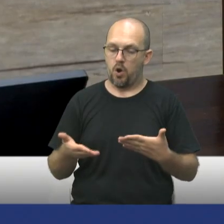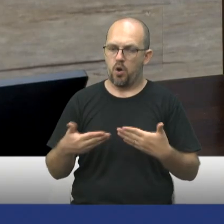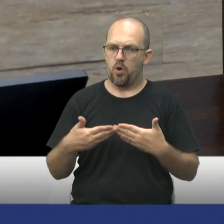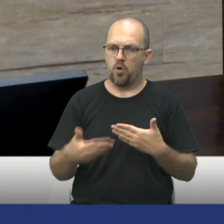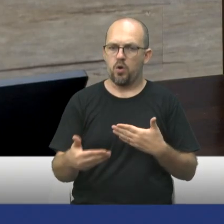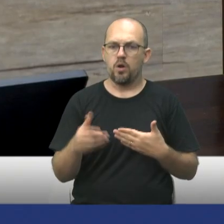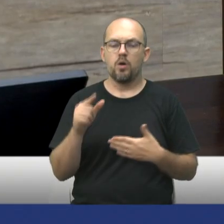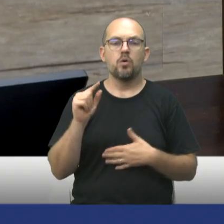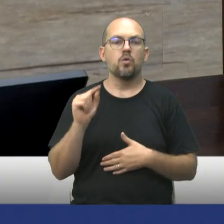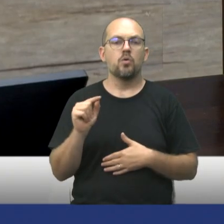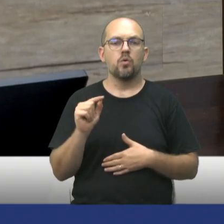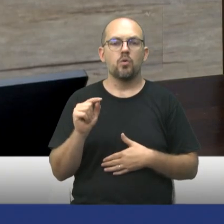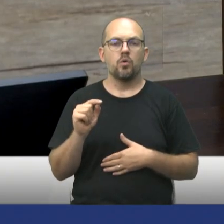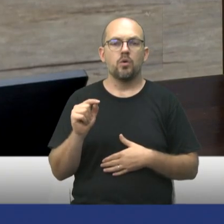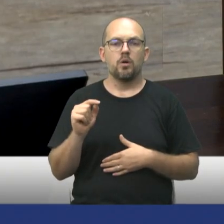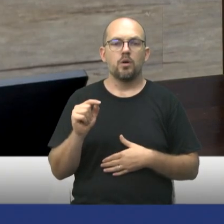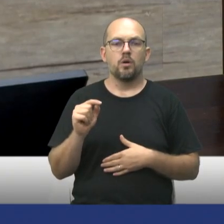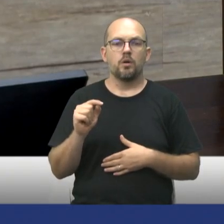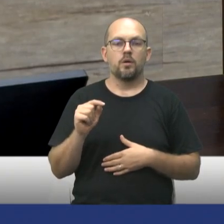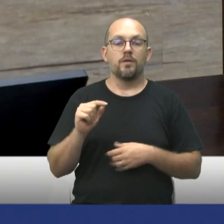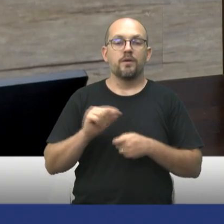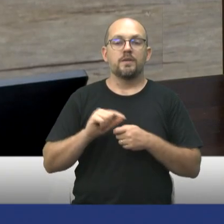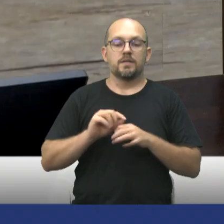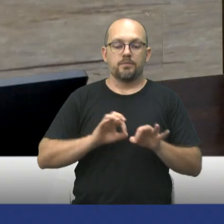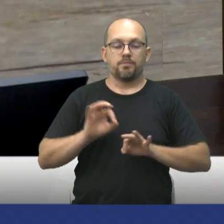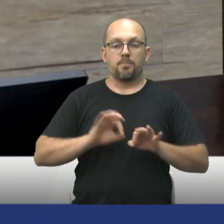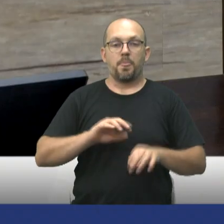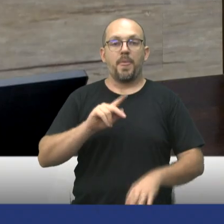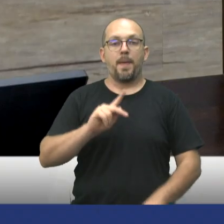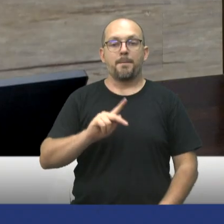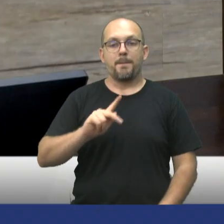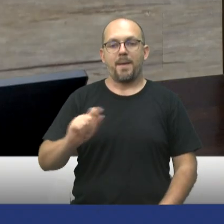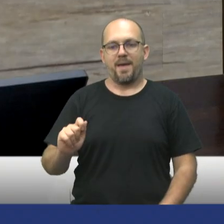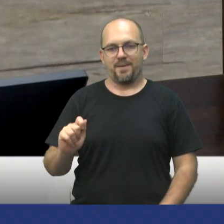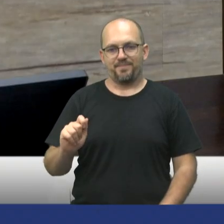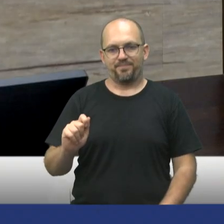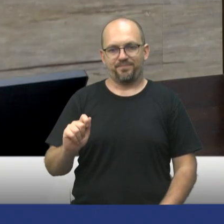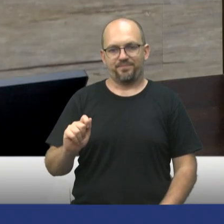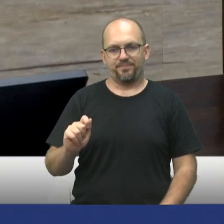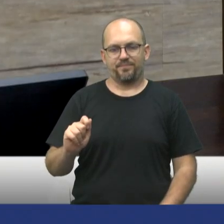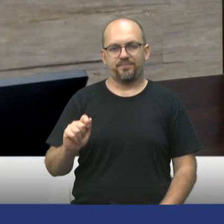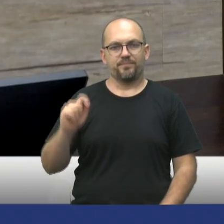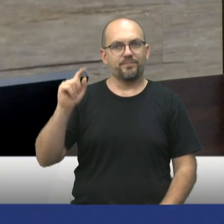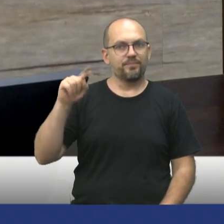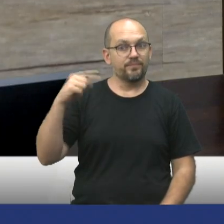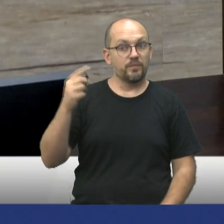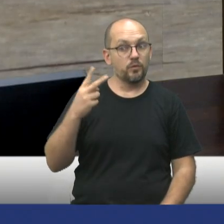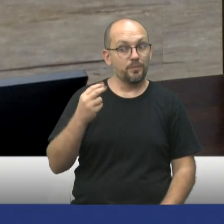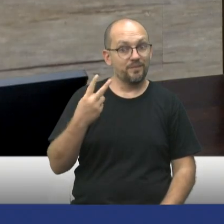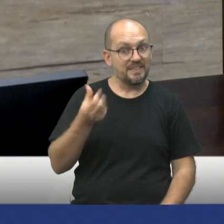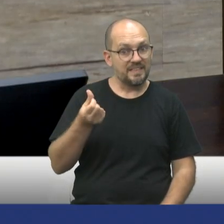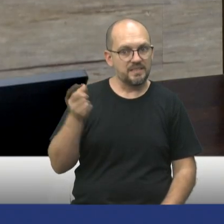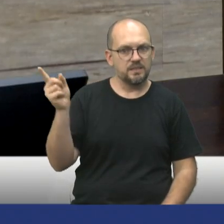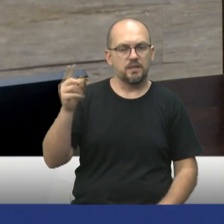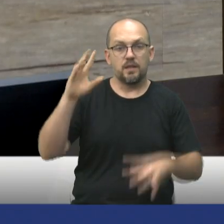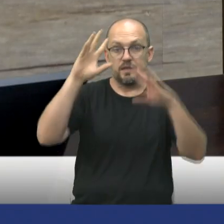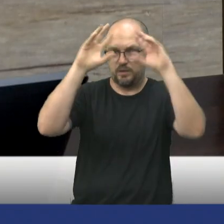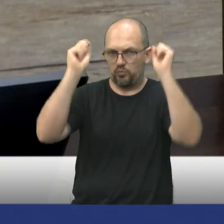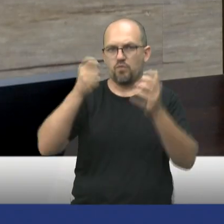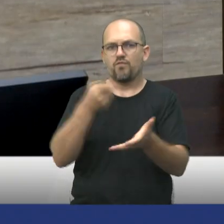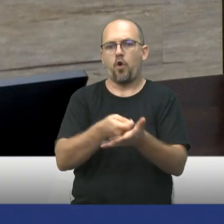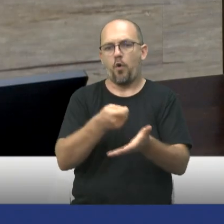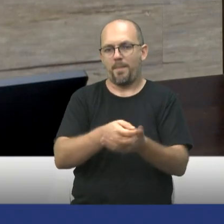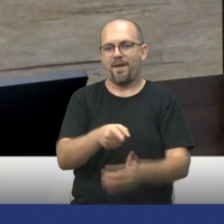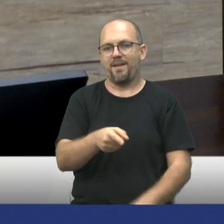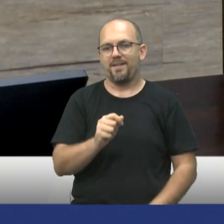estar fazendo o PPA. E o que foi colocado para 26, o Tribunal de Contas vai cobrar 26. Se